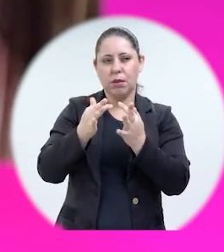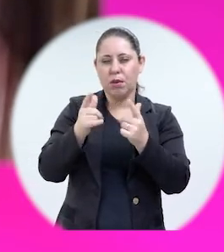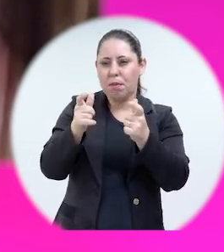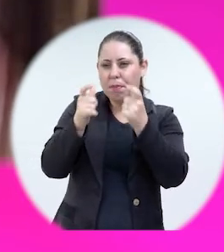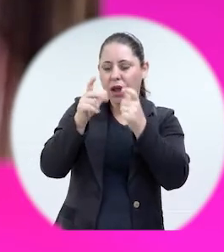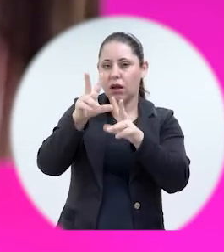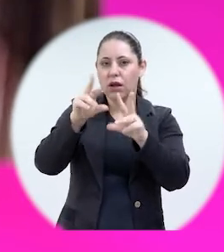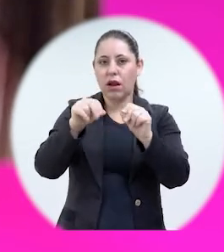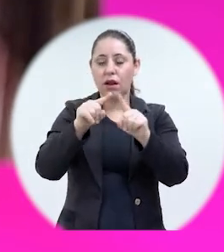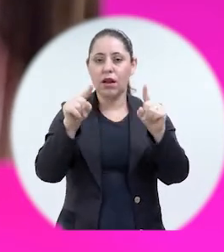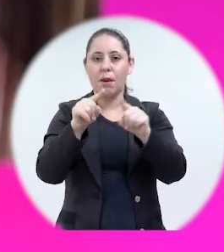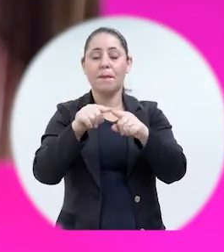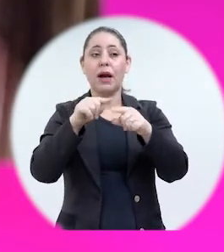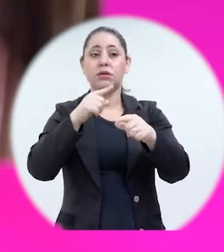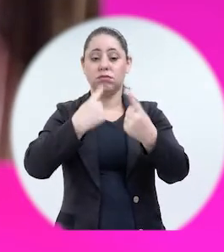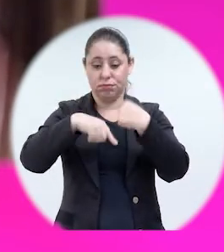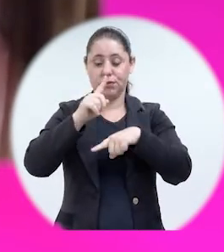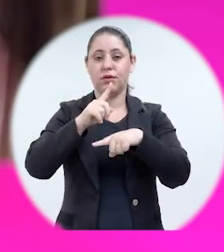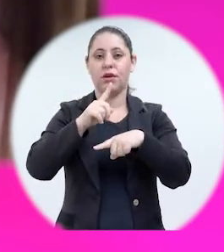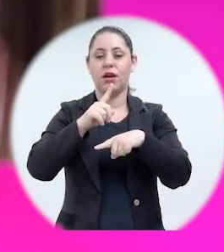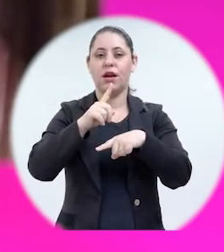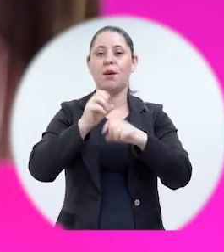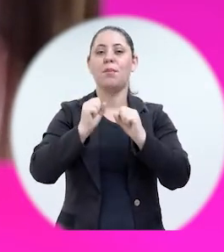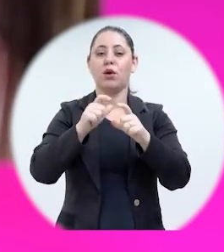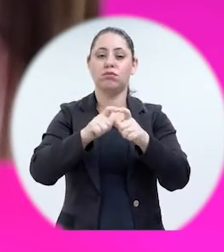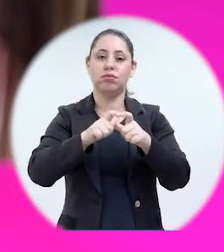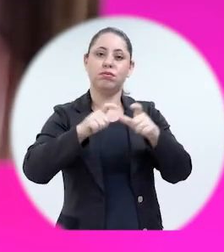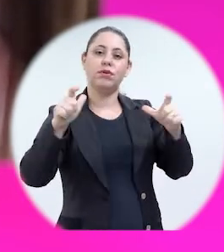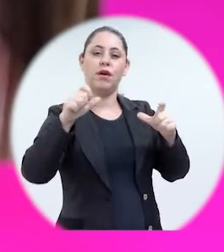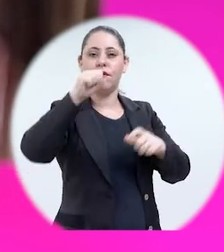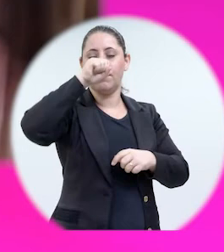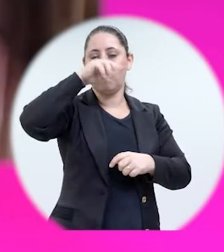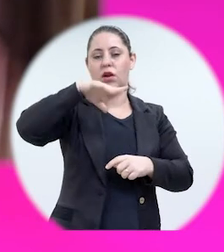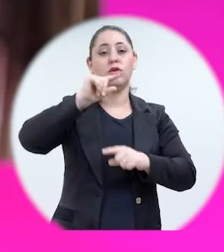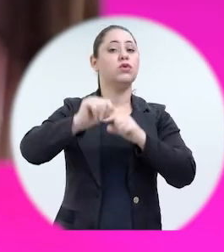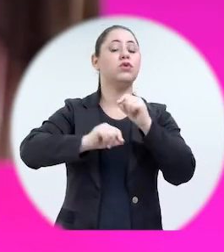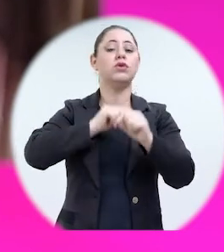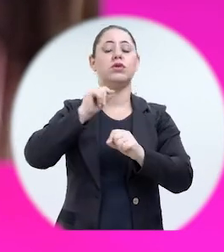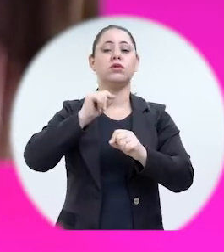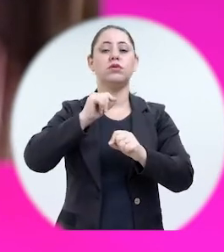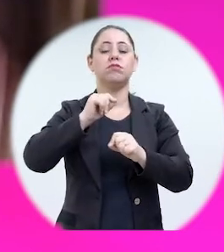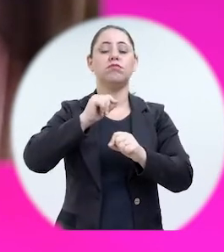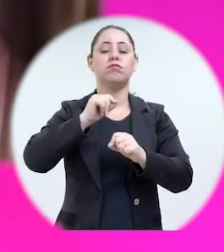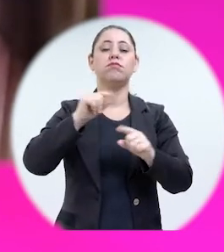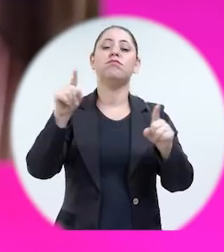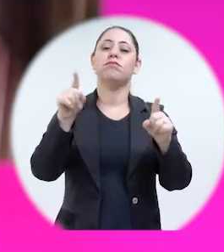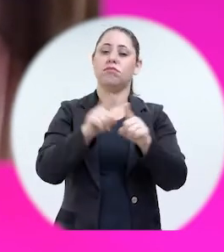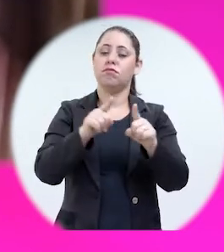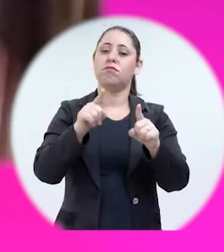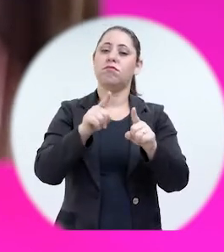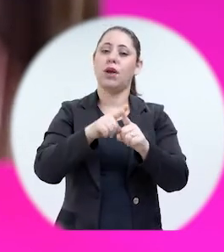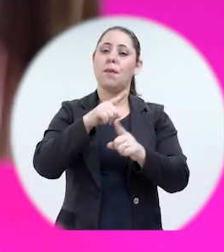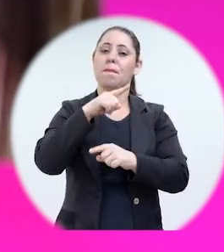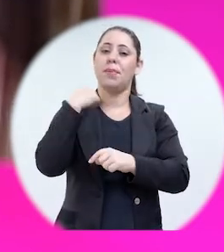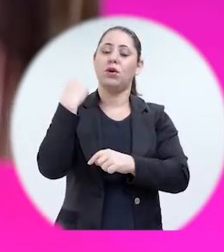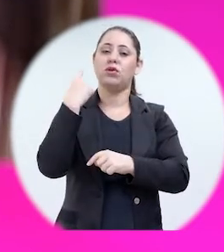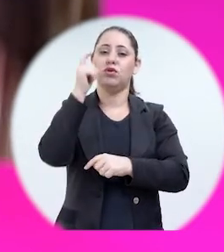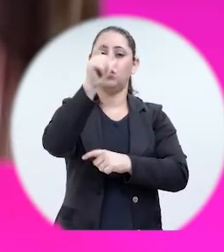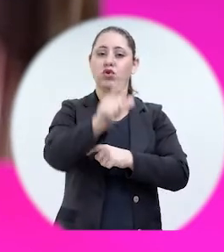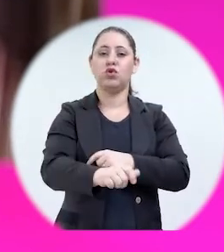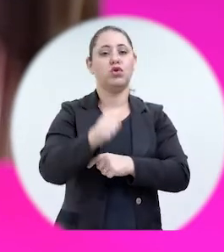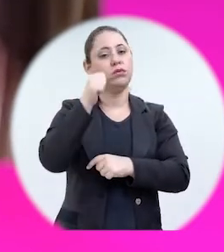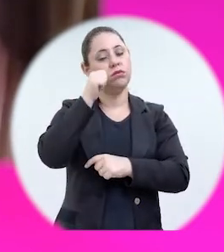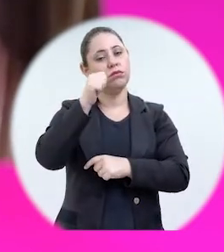sutil, passa despercebido, mas pode se transformar realmente em algo muito maior, numa violência e até mesmo resultar